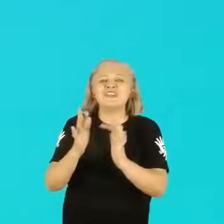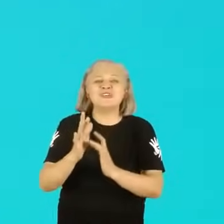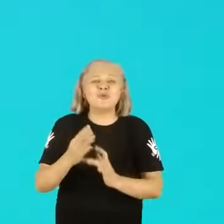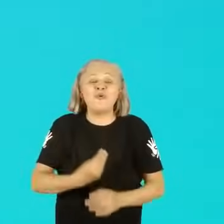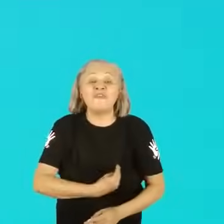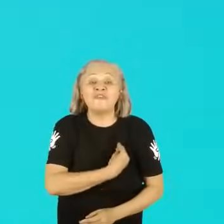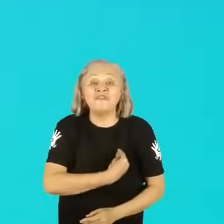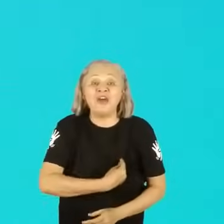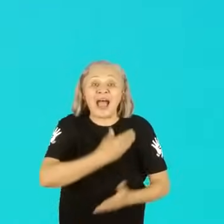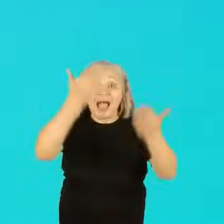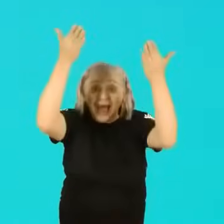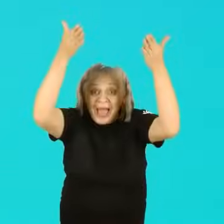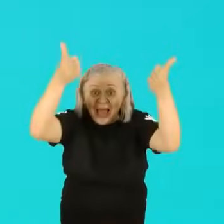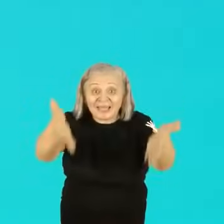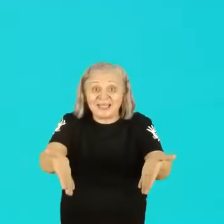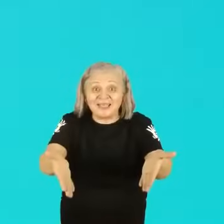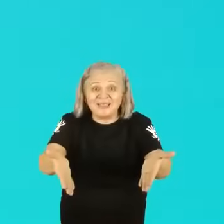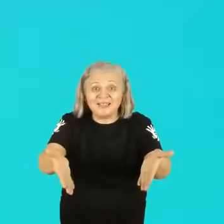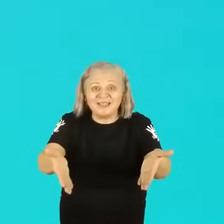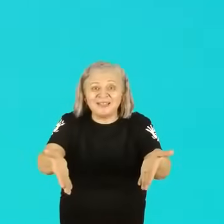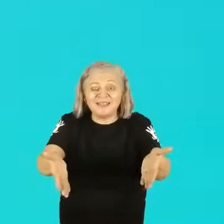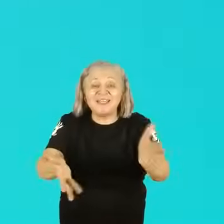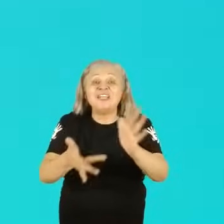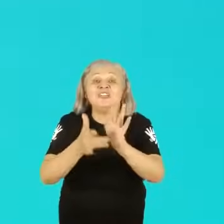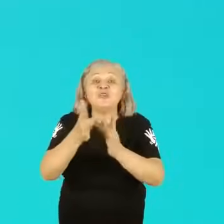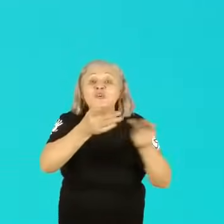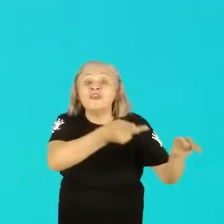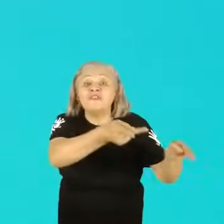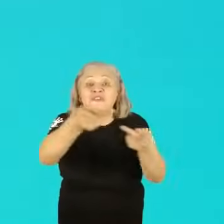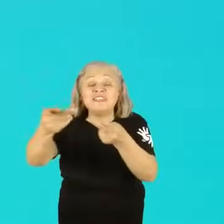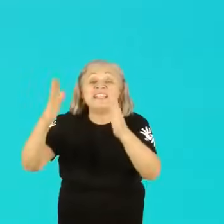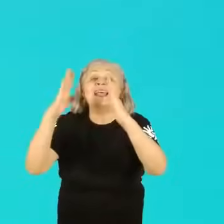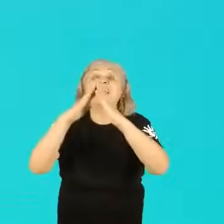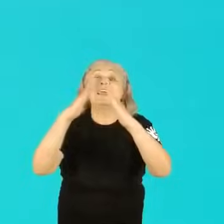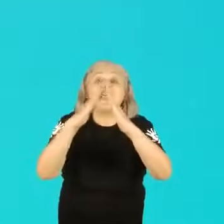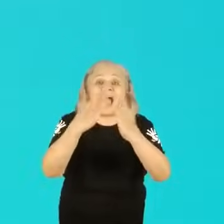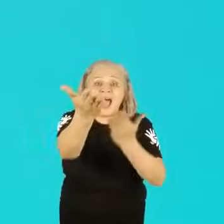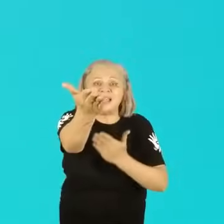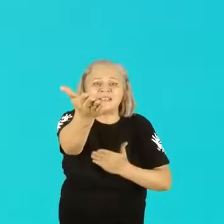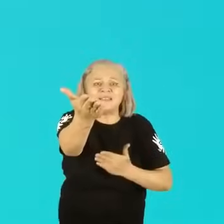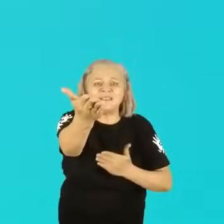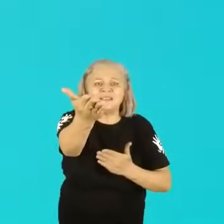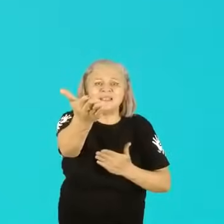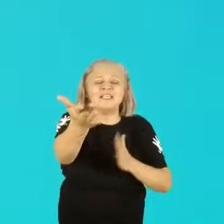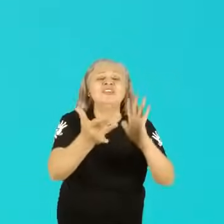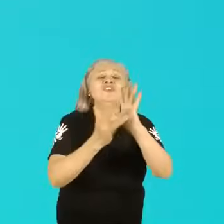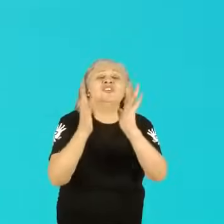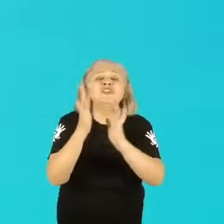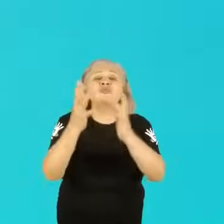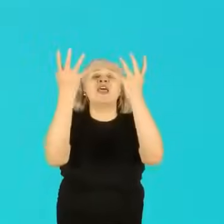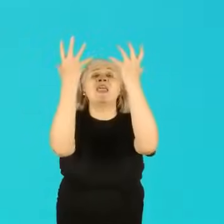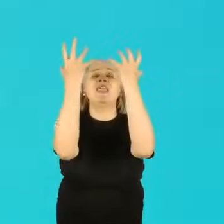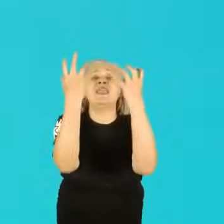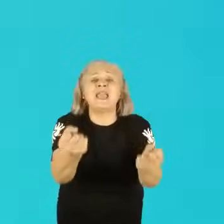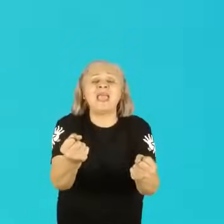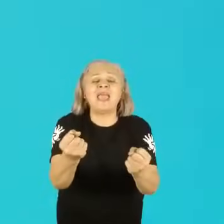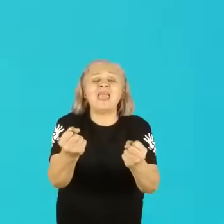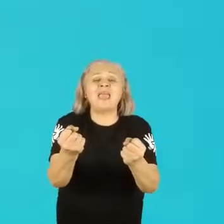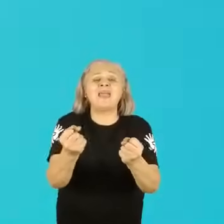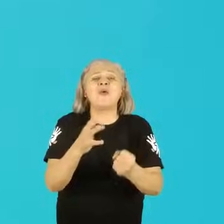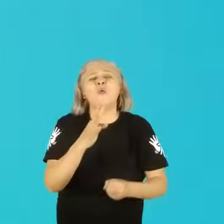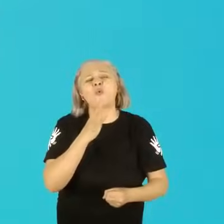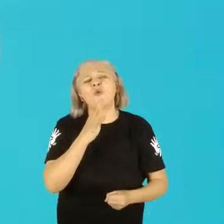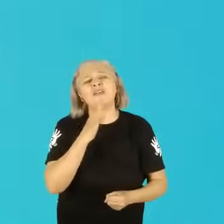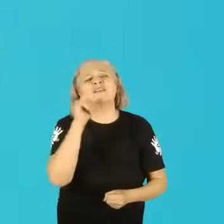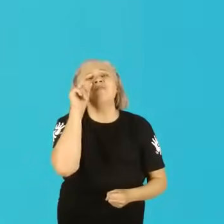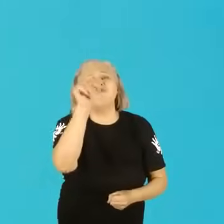presente neste lugar, que visita você em casa, esse Jesus hoje quer se fazer conhecido